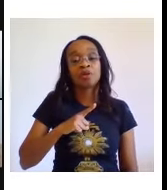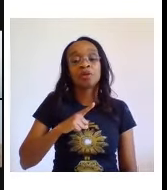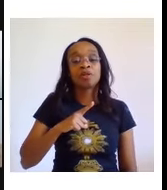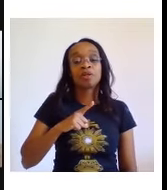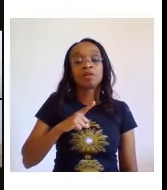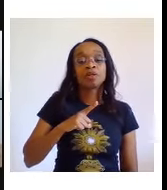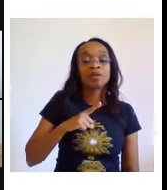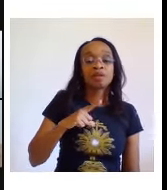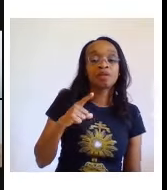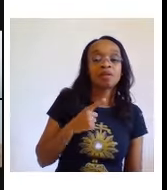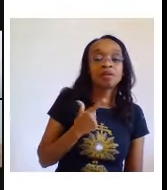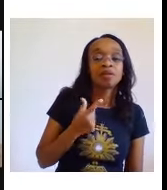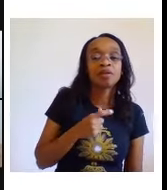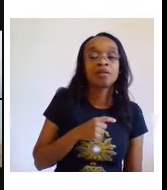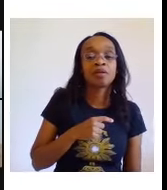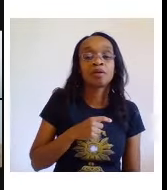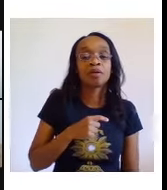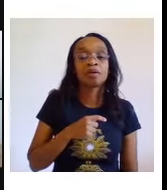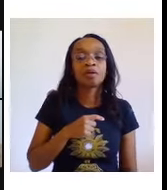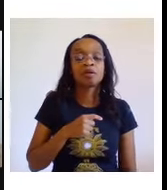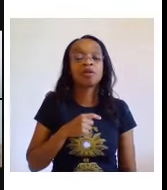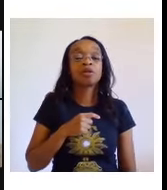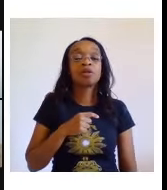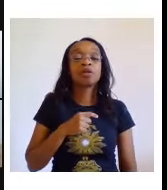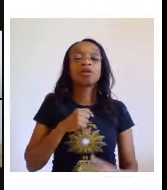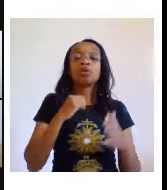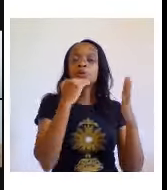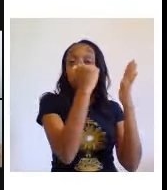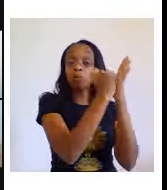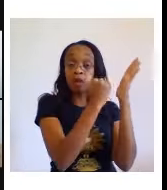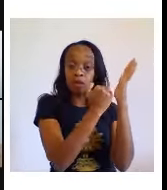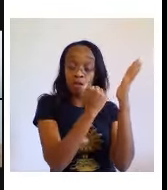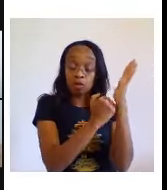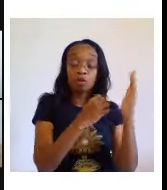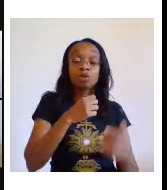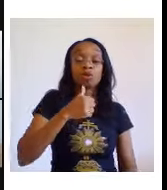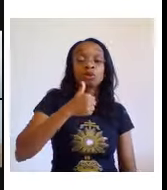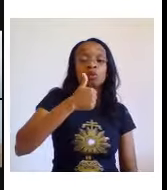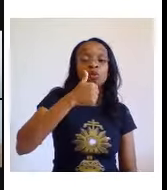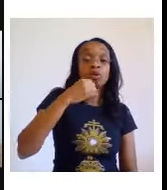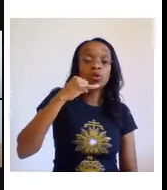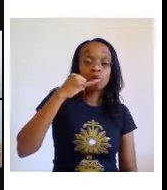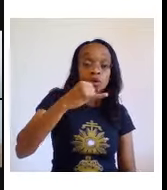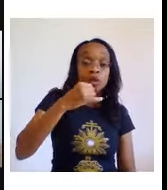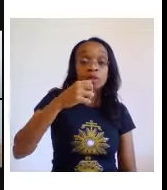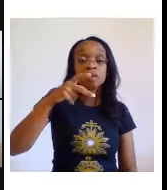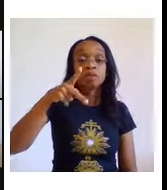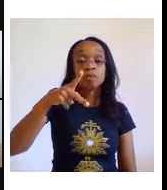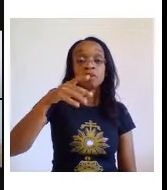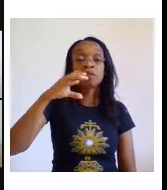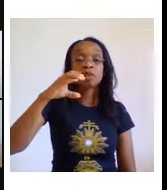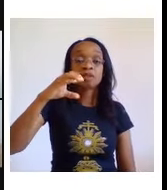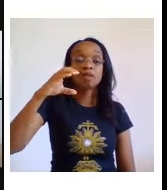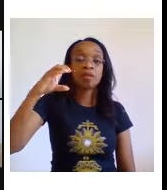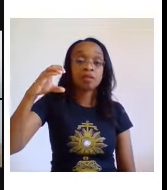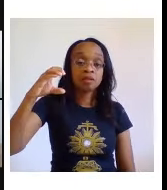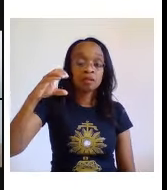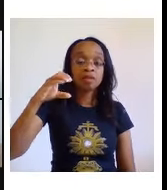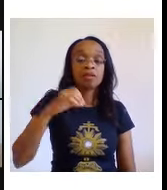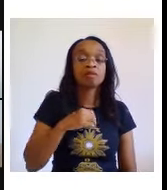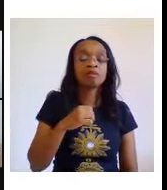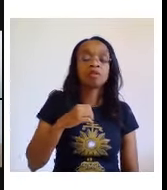esse é o consenso, né? Vamos dizer assim, o relatório do IPCC, né, ao longo dos últimos 30 anos, ele